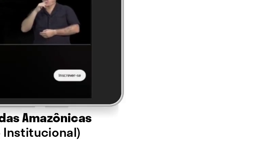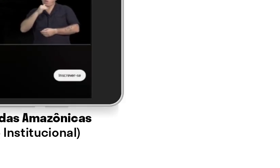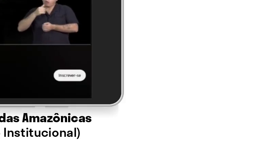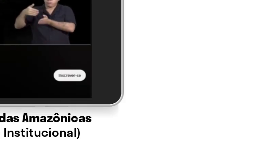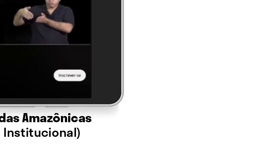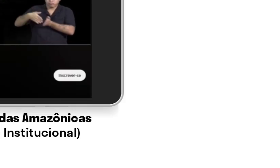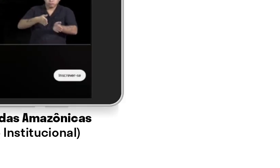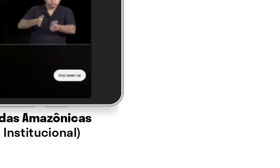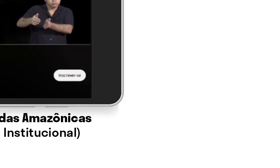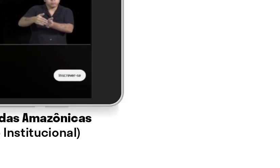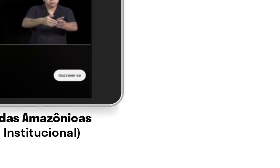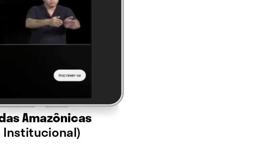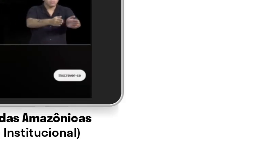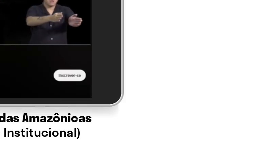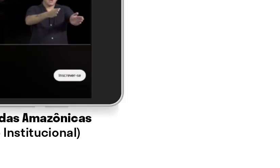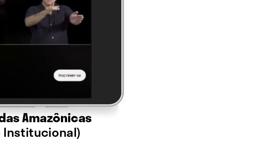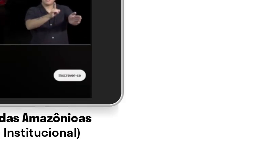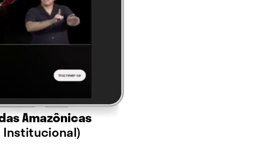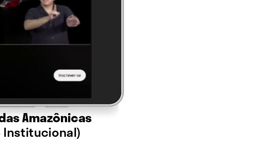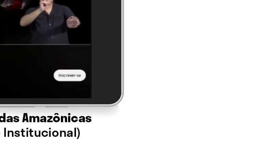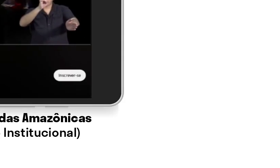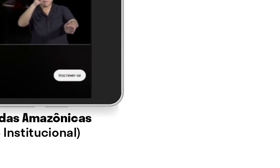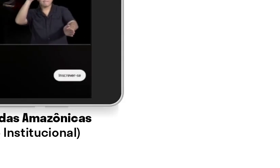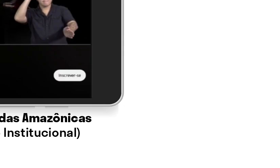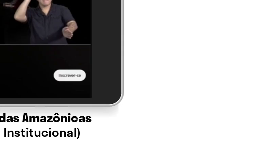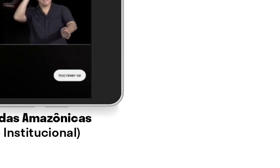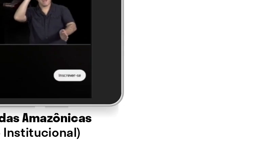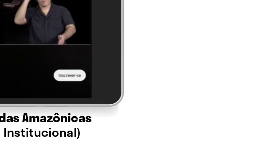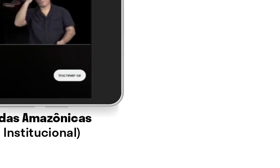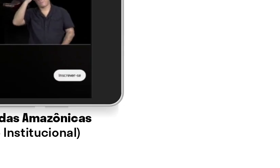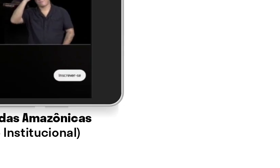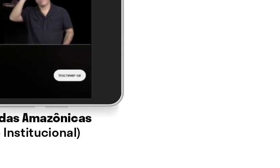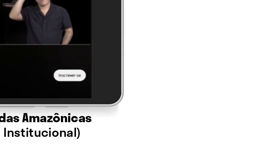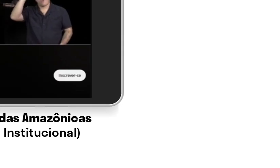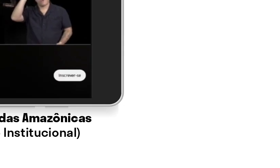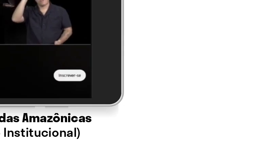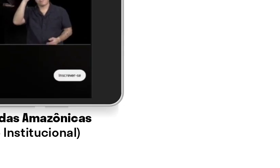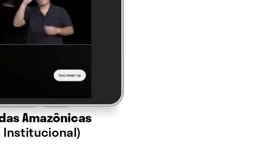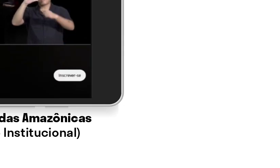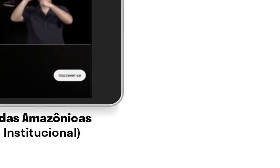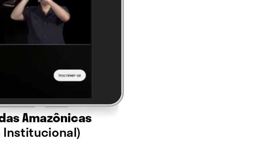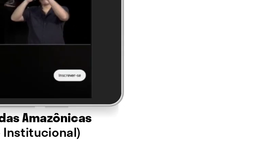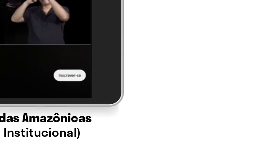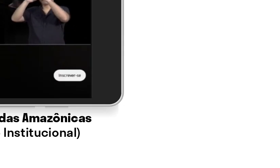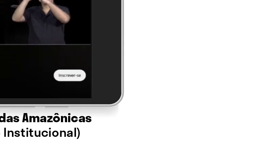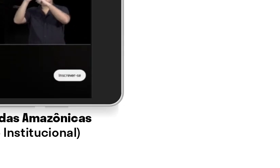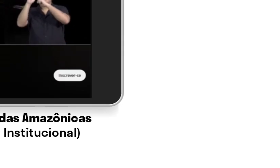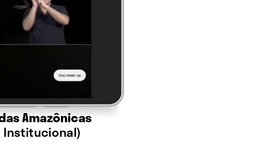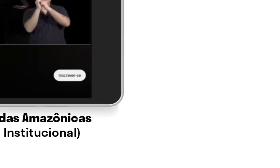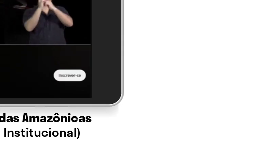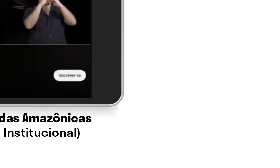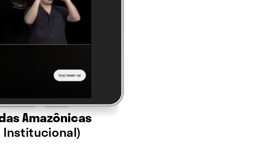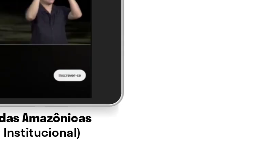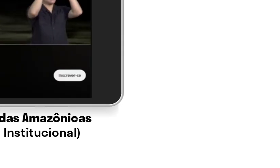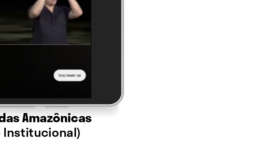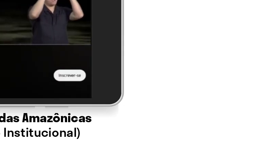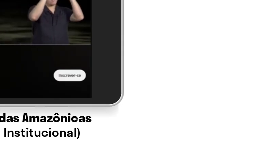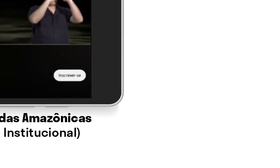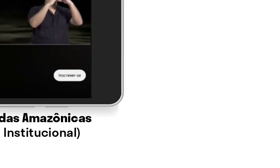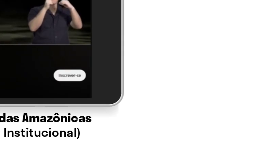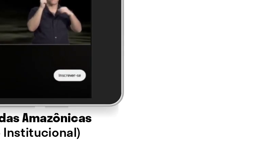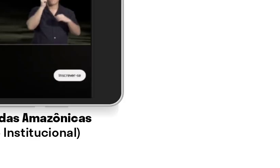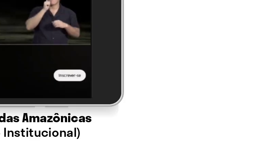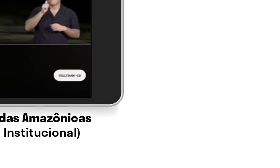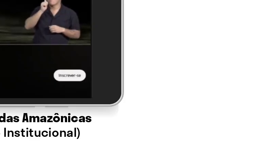dragões dourados lá de Parintins, uma moça linda, um moço